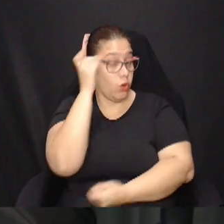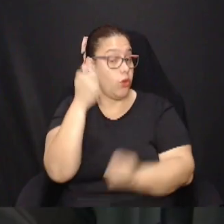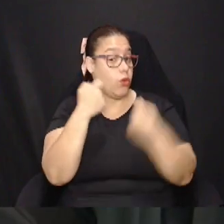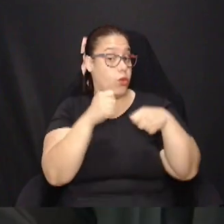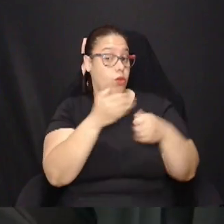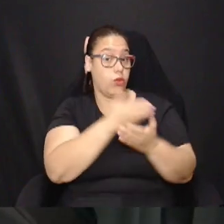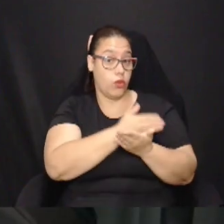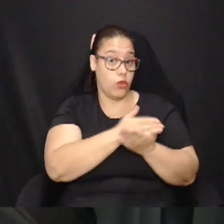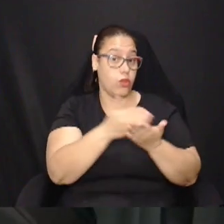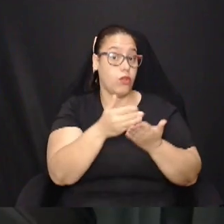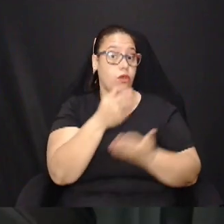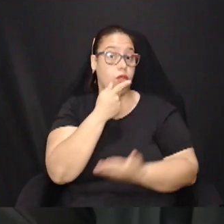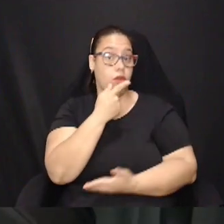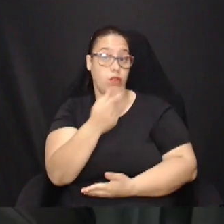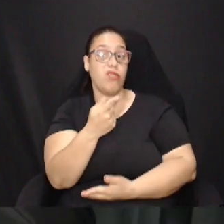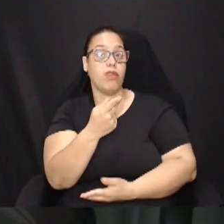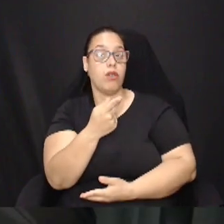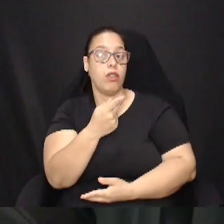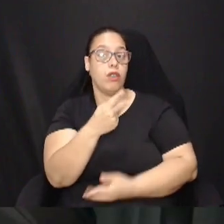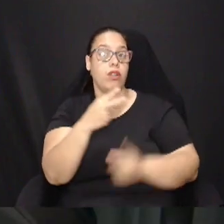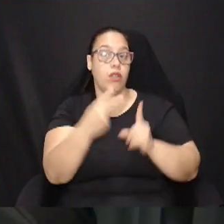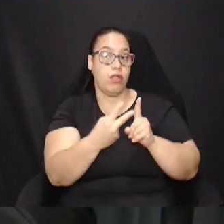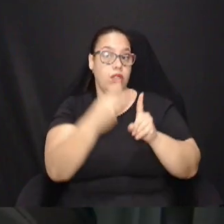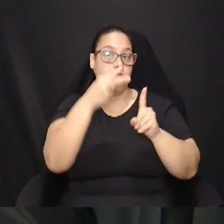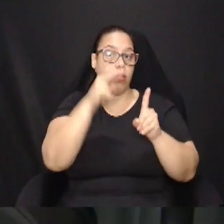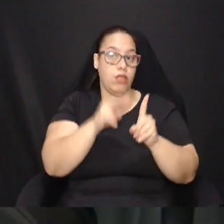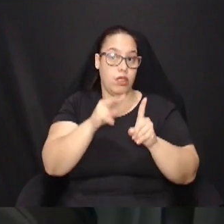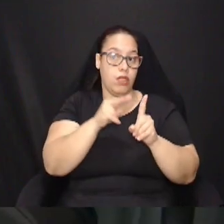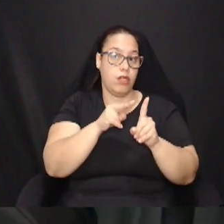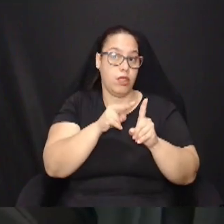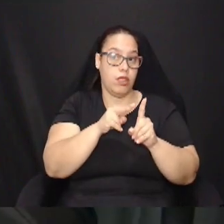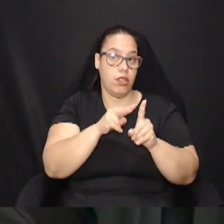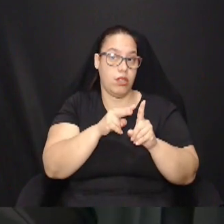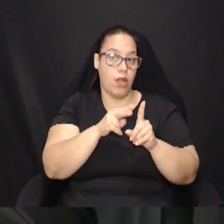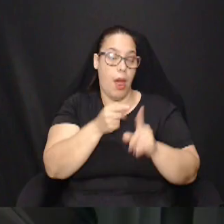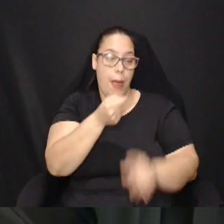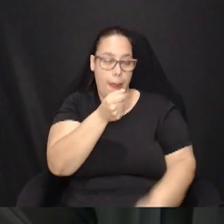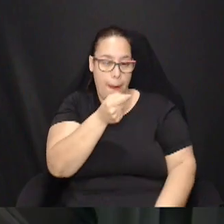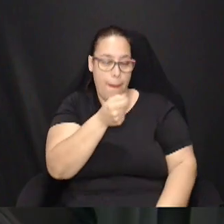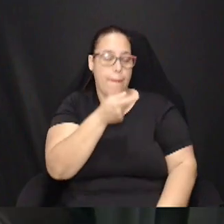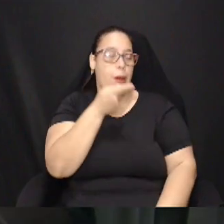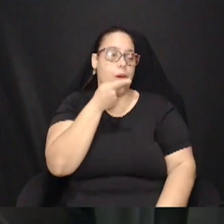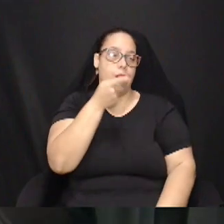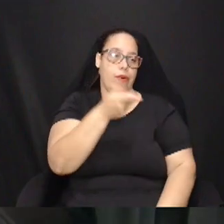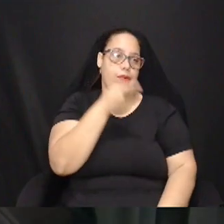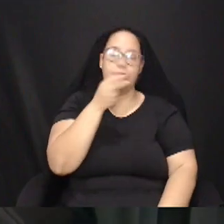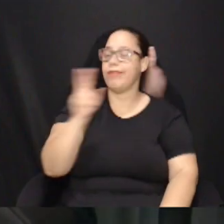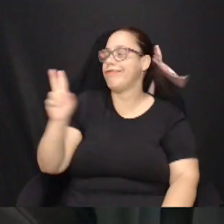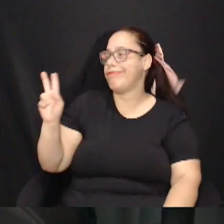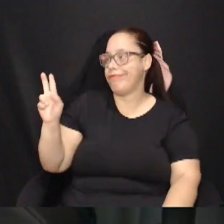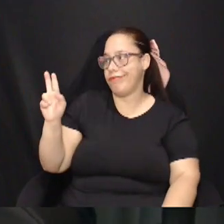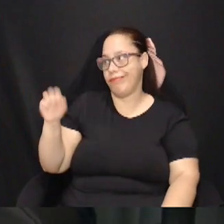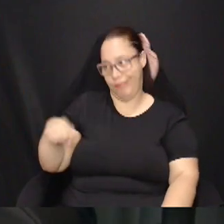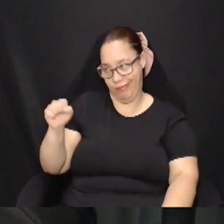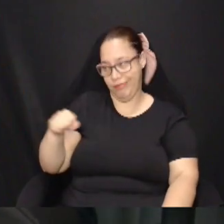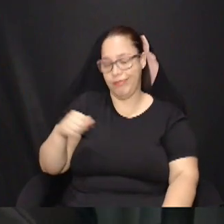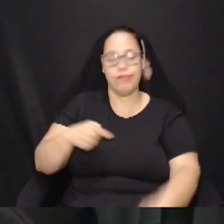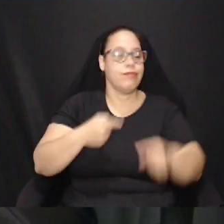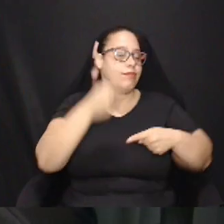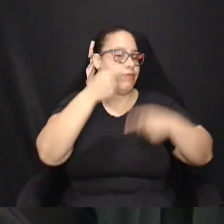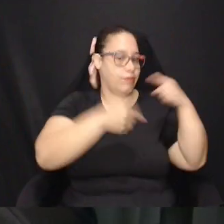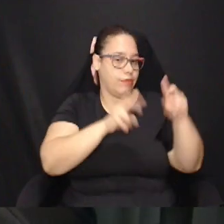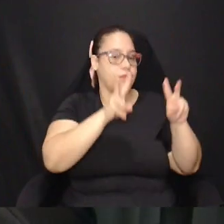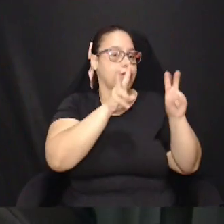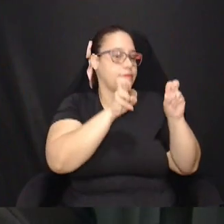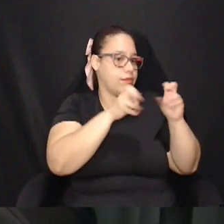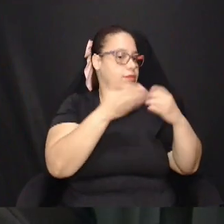falando sobre isso do ponto de vista de que isso é muito pouco falado. Então, quando a gente está aqui debatendo sobre esse assunto e conversando